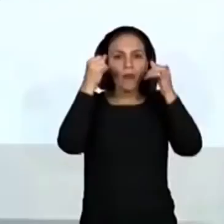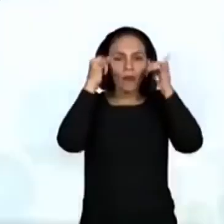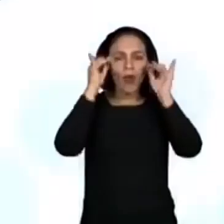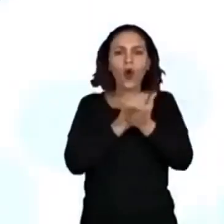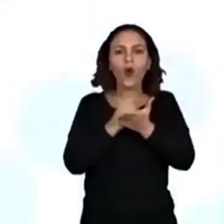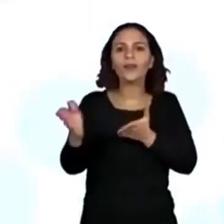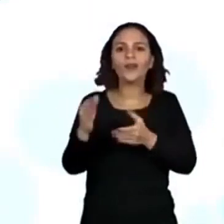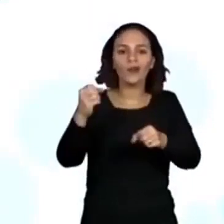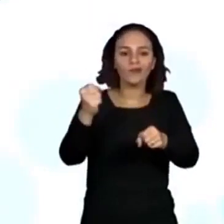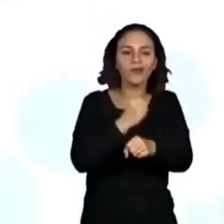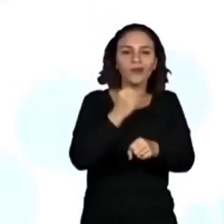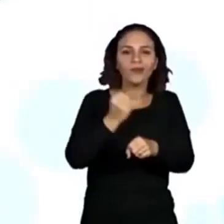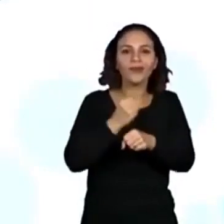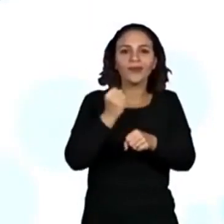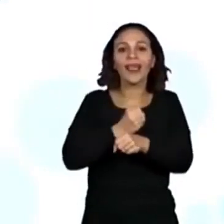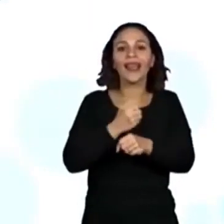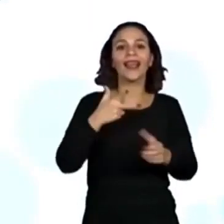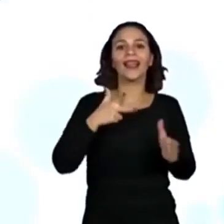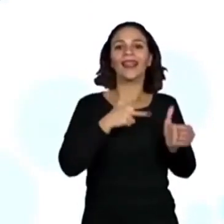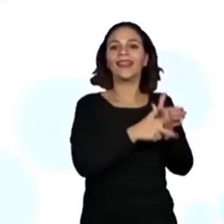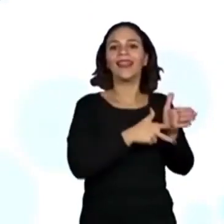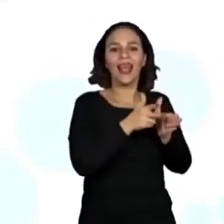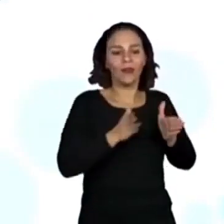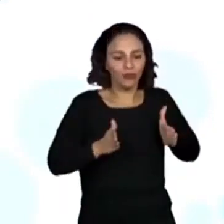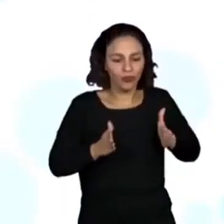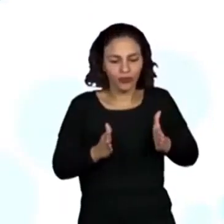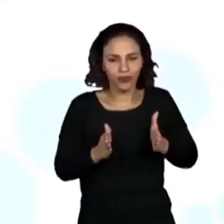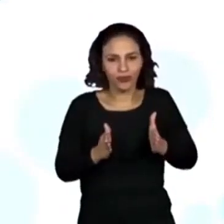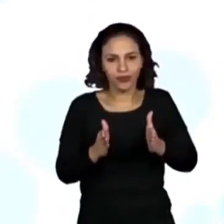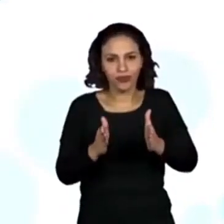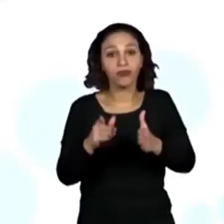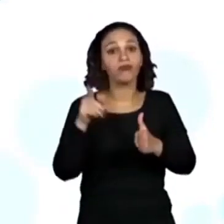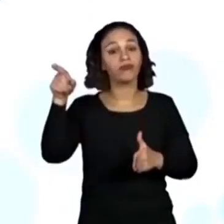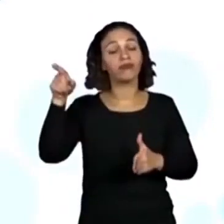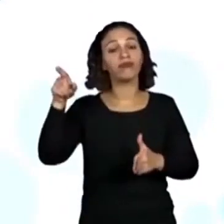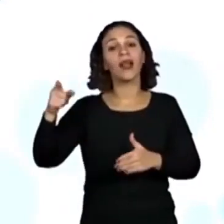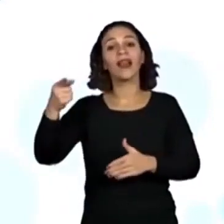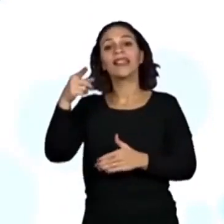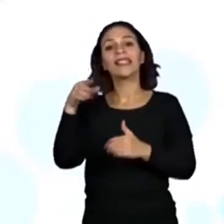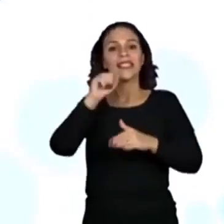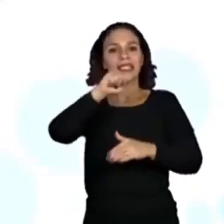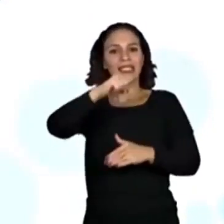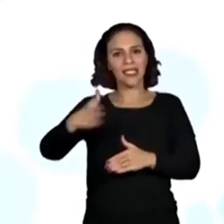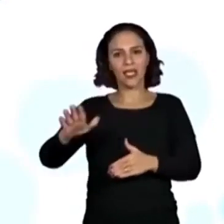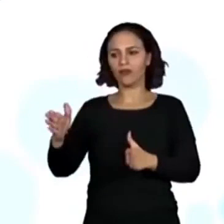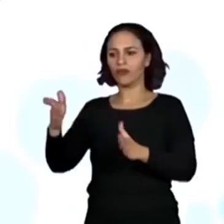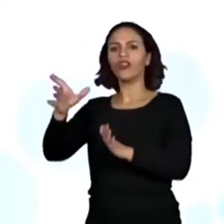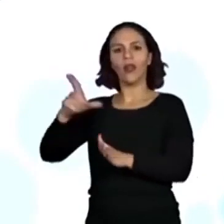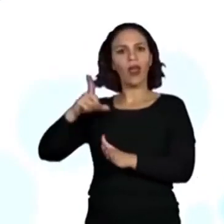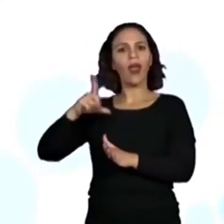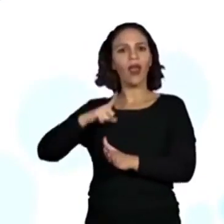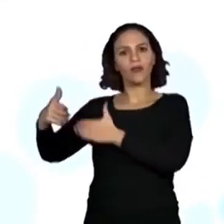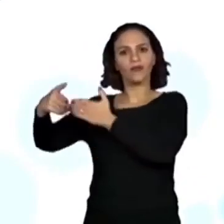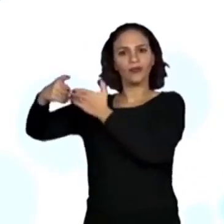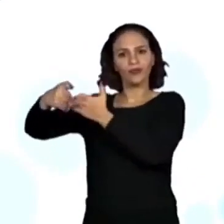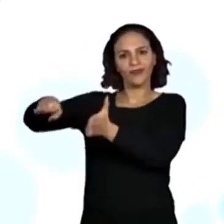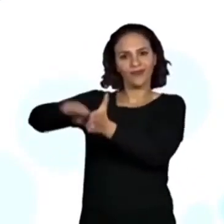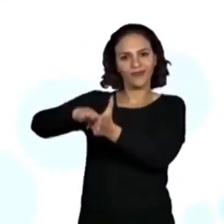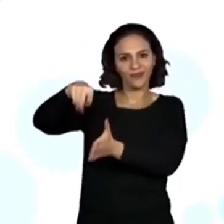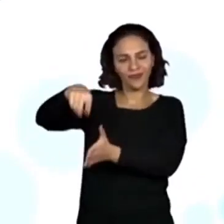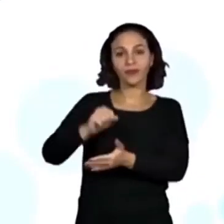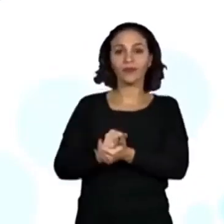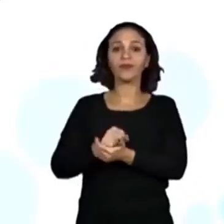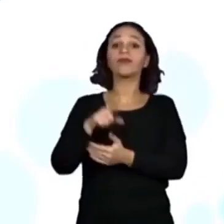férreas. Então, o Porto de Santos já existia, logicamente, os ingleses foram